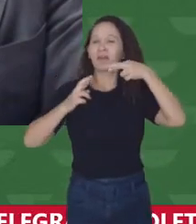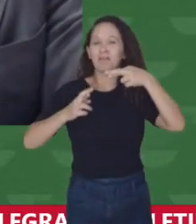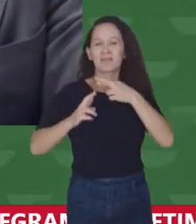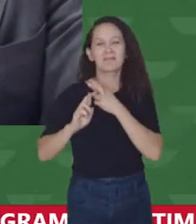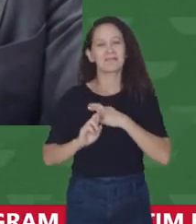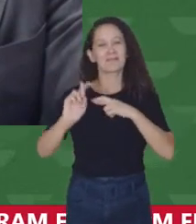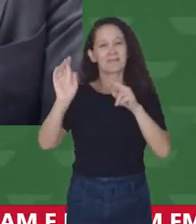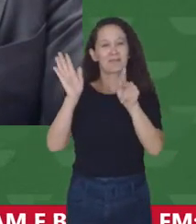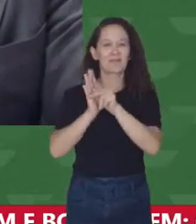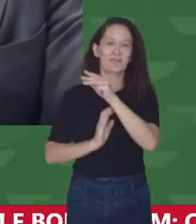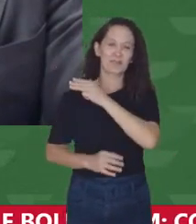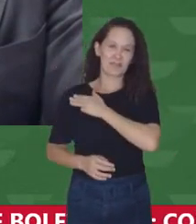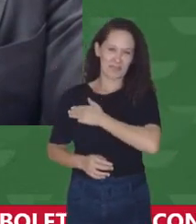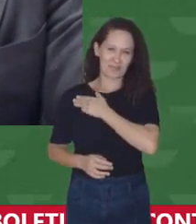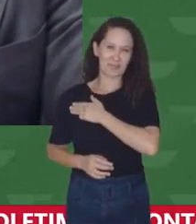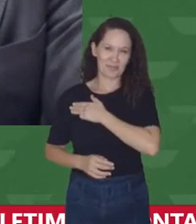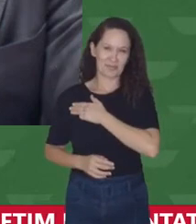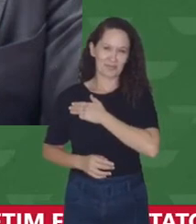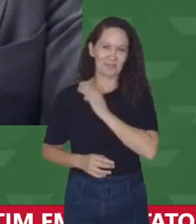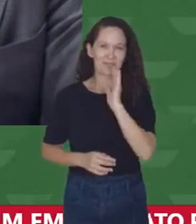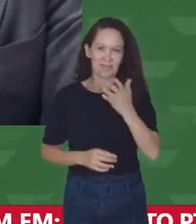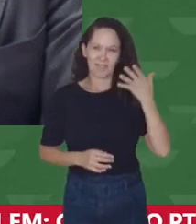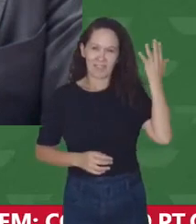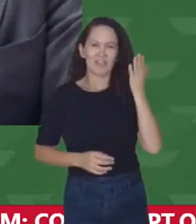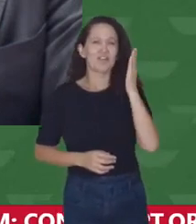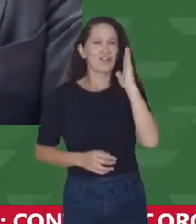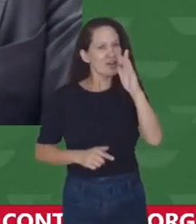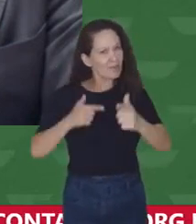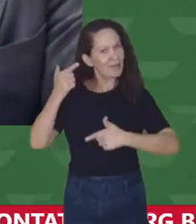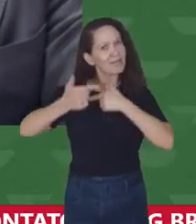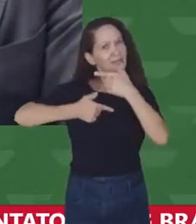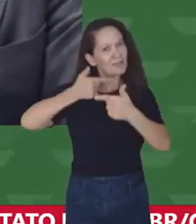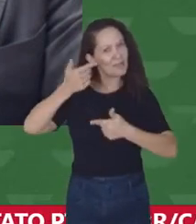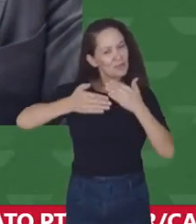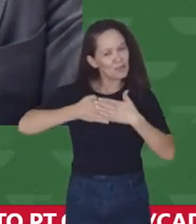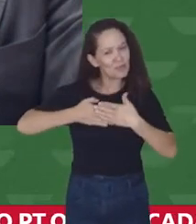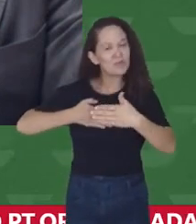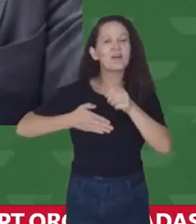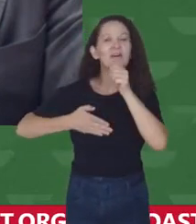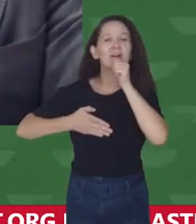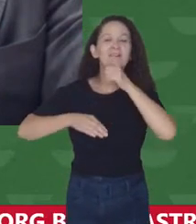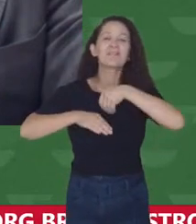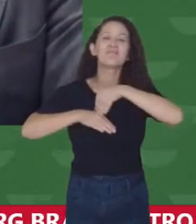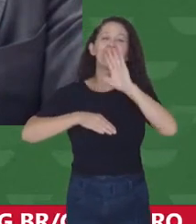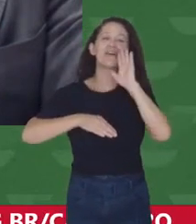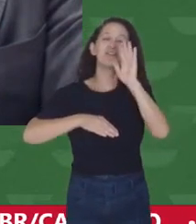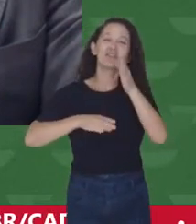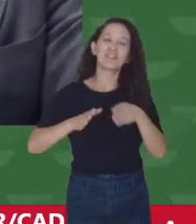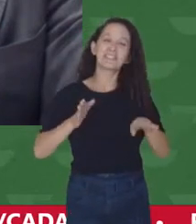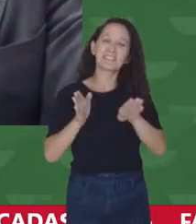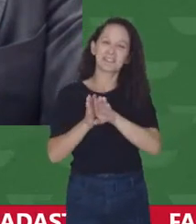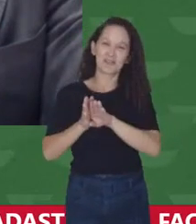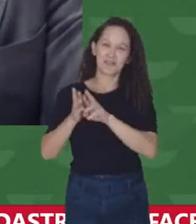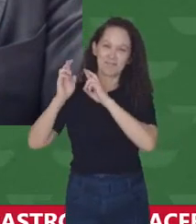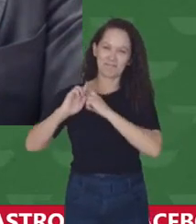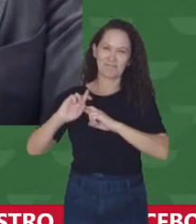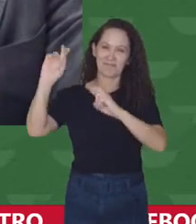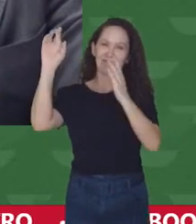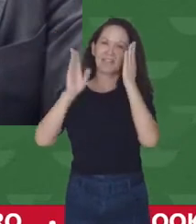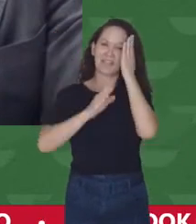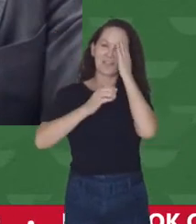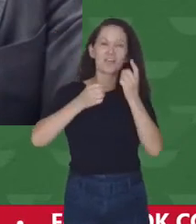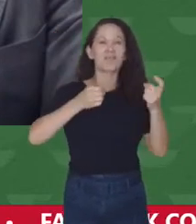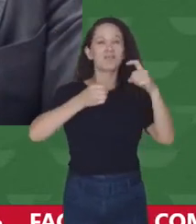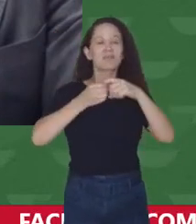presidente Lula, que, como você muito bem disse, já fez, já trouxe essa esperança e saberá como trazer